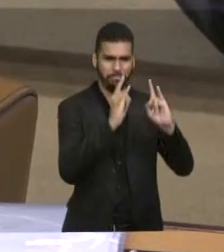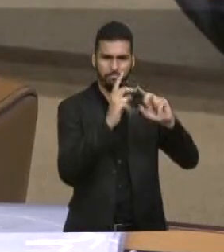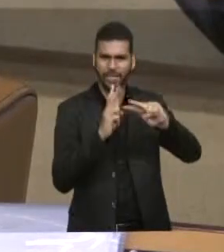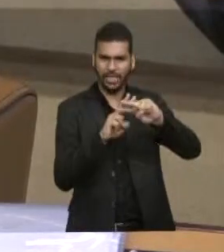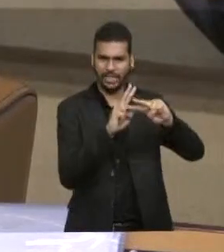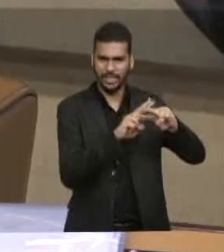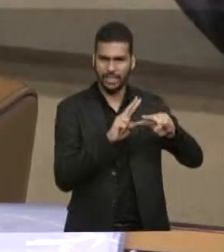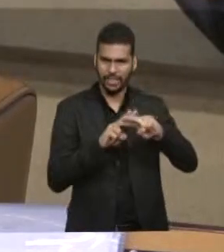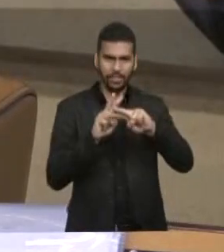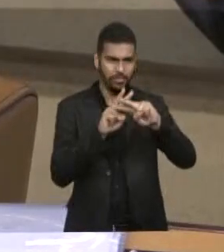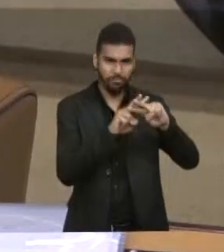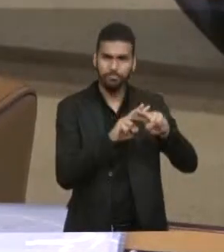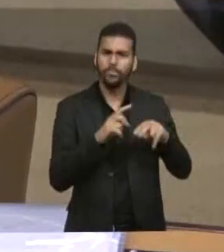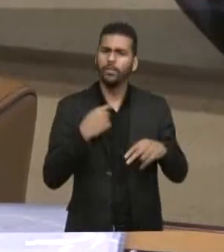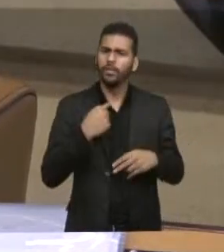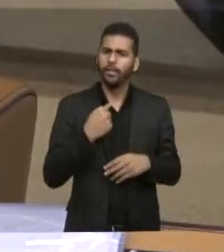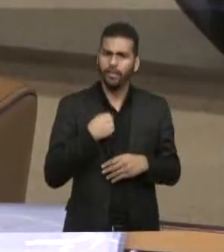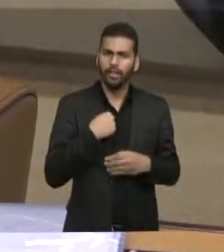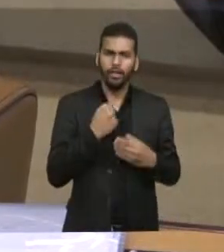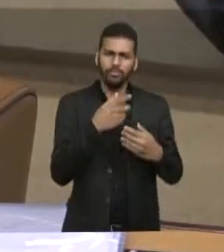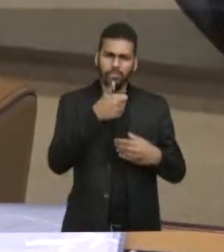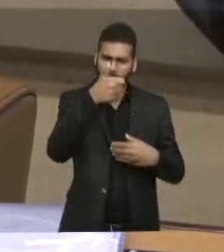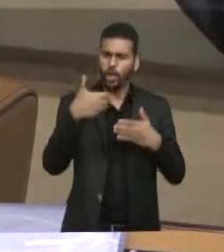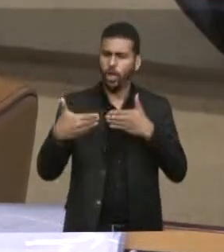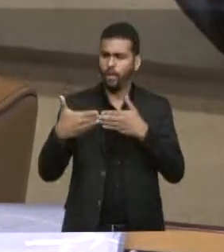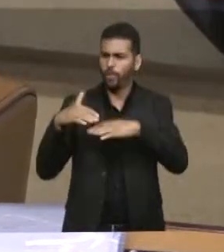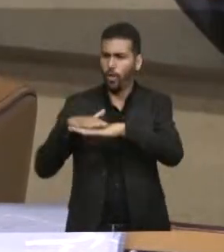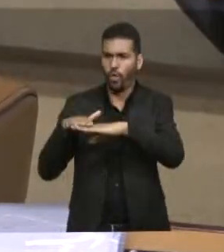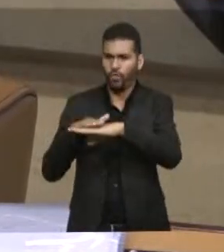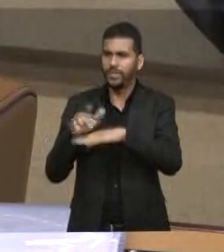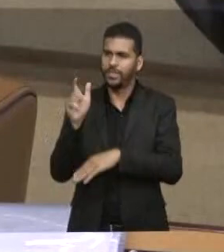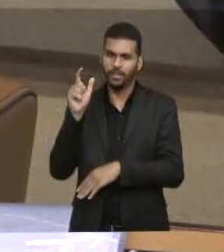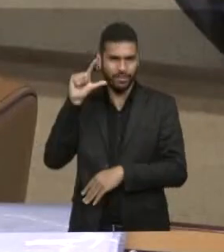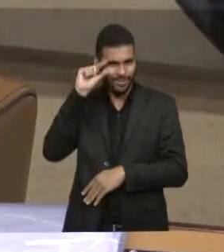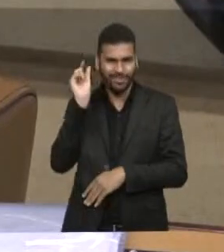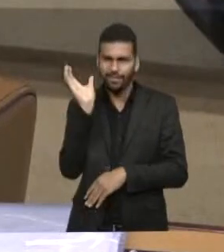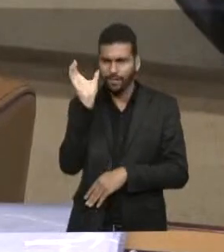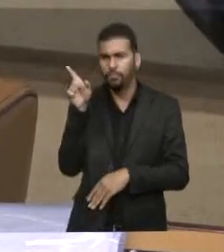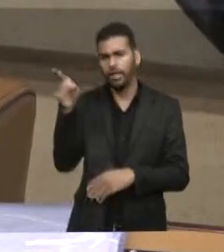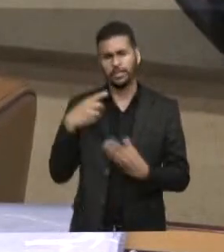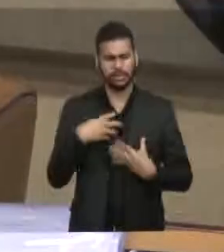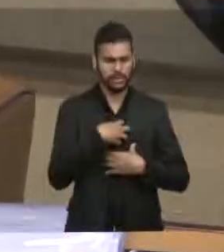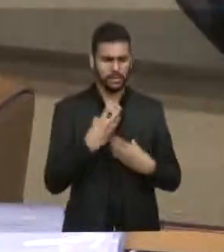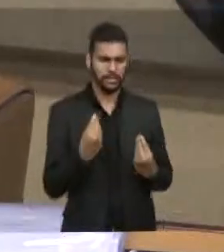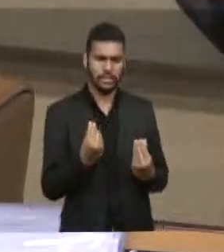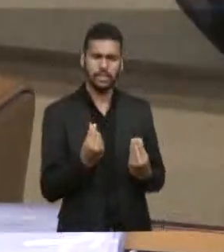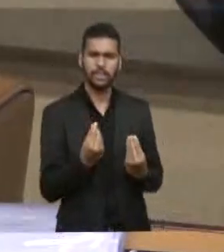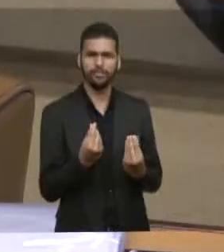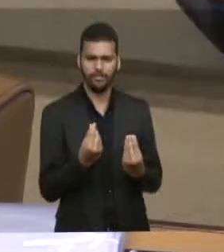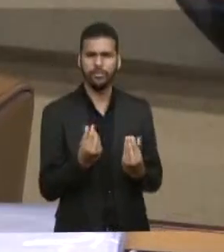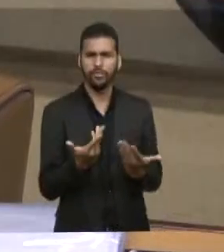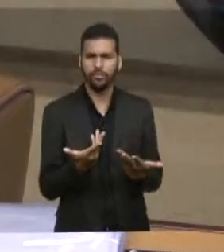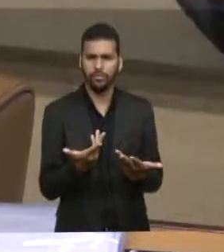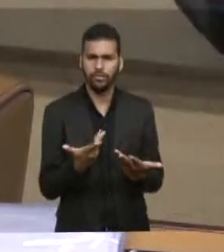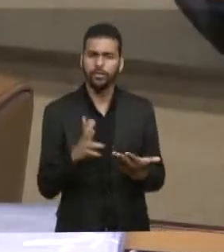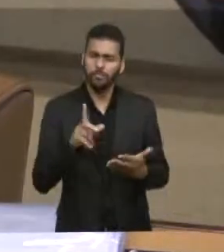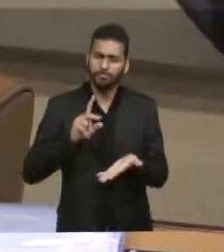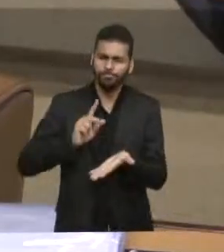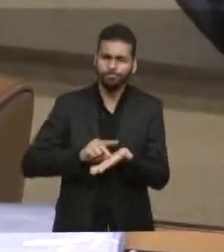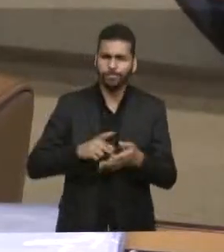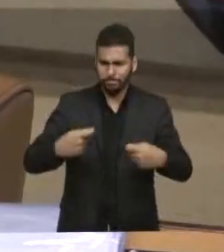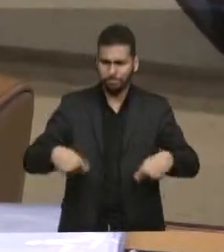falasse com vossa excelência que é muito sensível a essa temática nós já discutimos isso e que é necessário que de fato